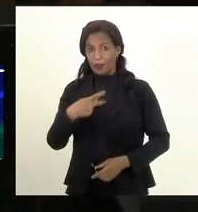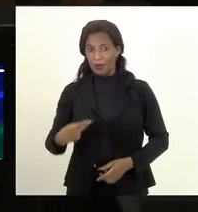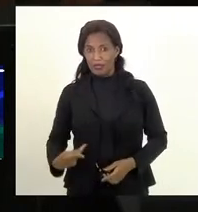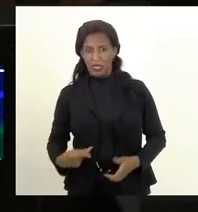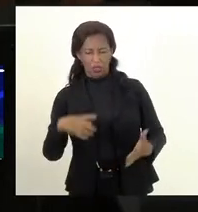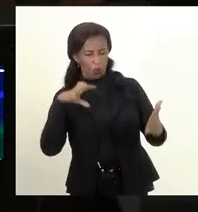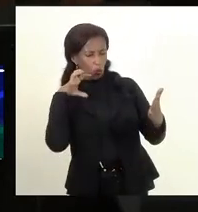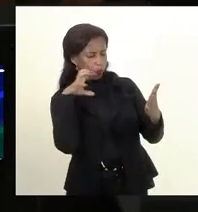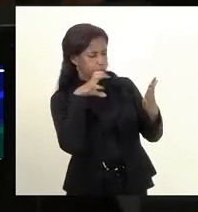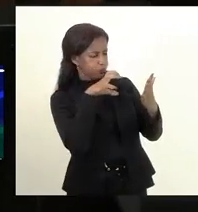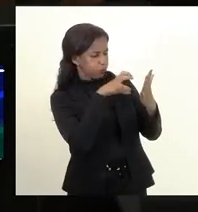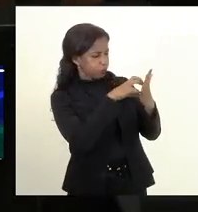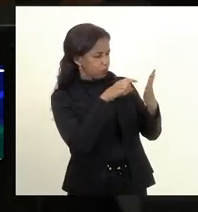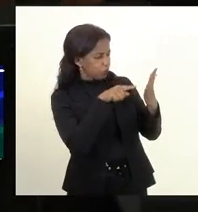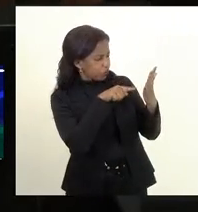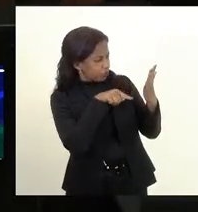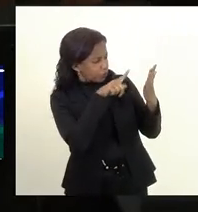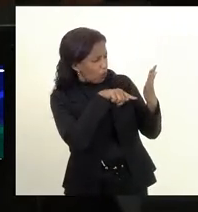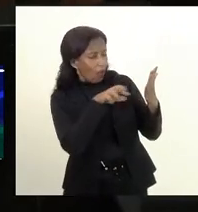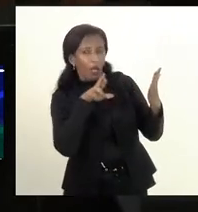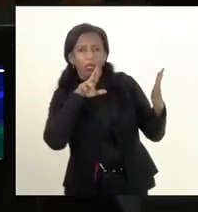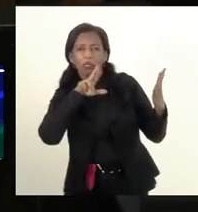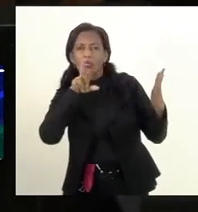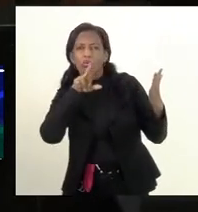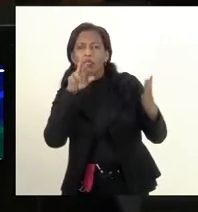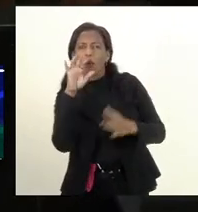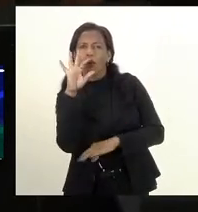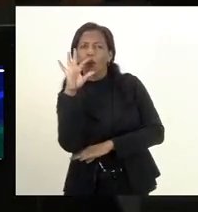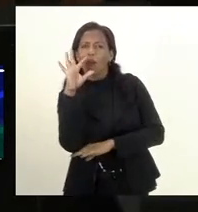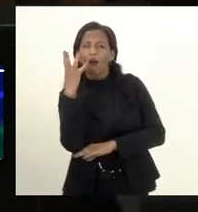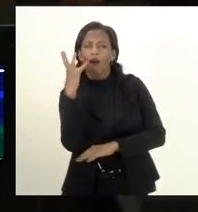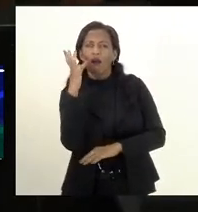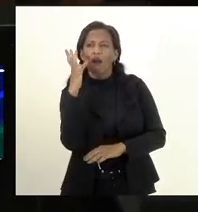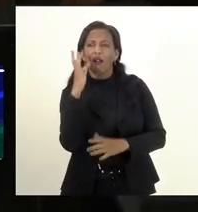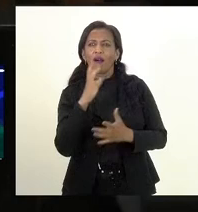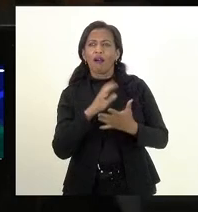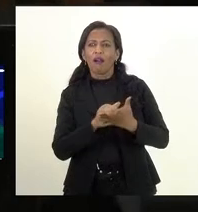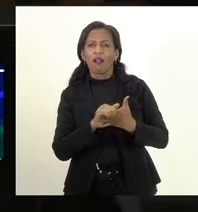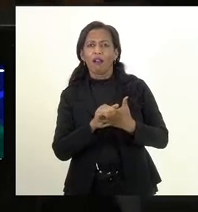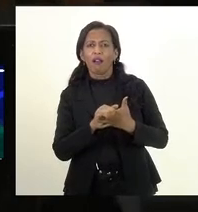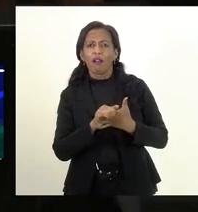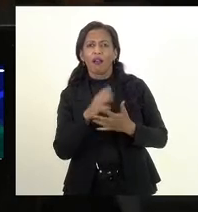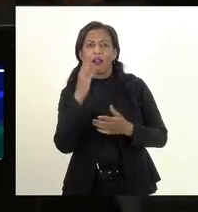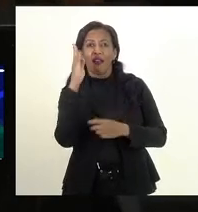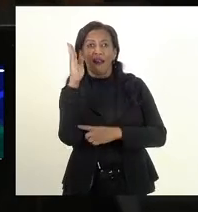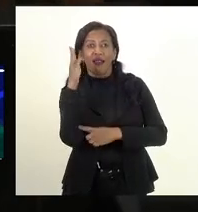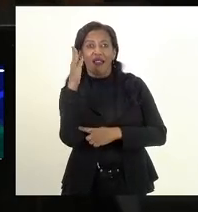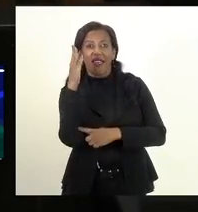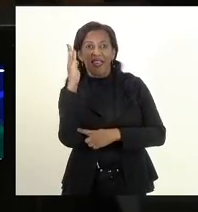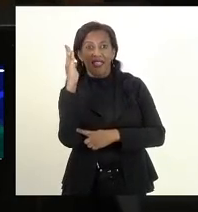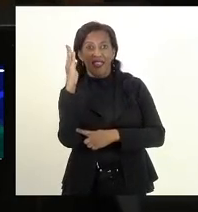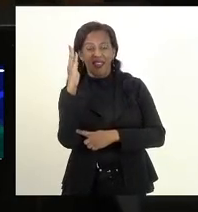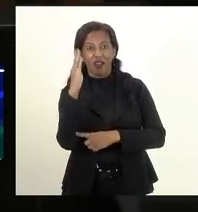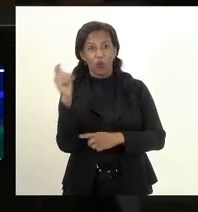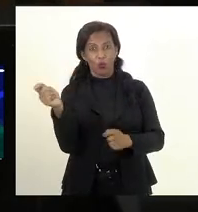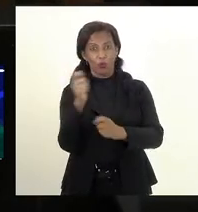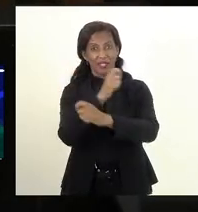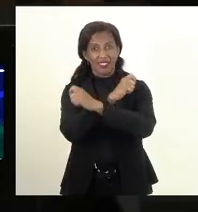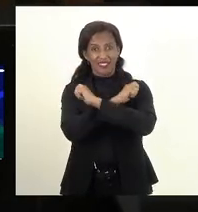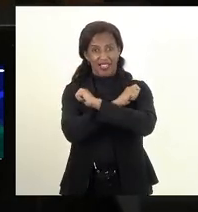não era uma árvore estilizada ele descobriu era uma Shadow de Xangô